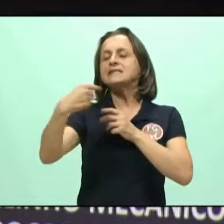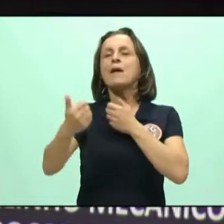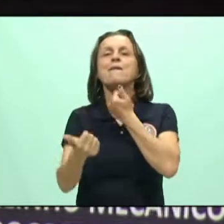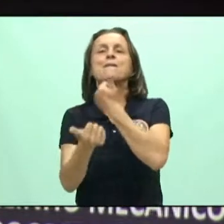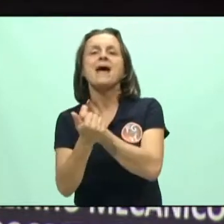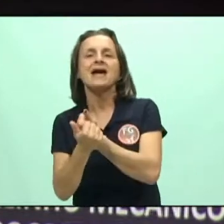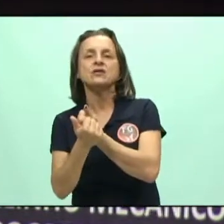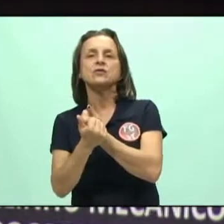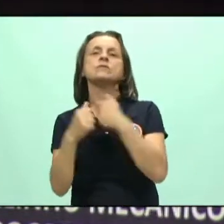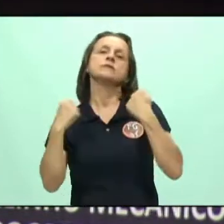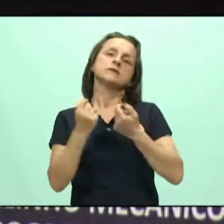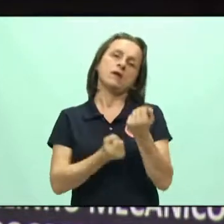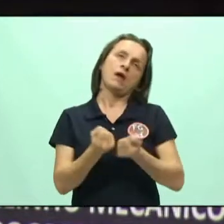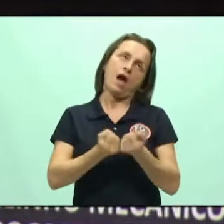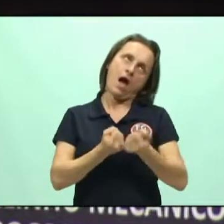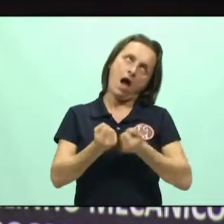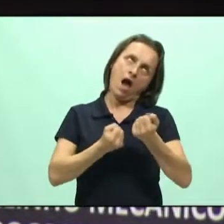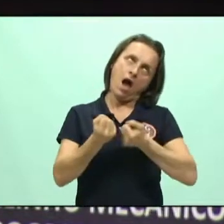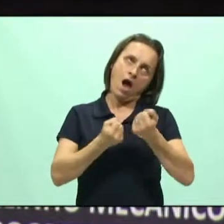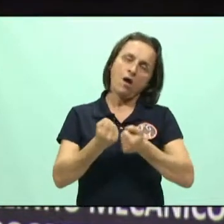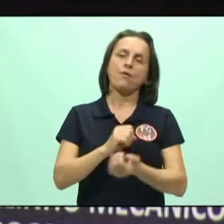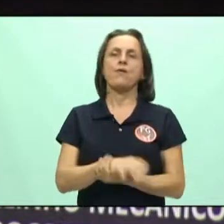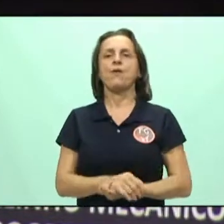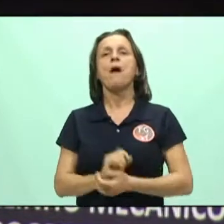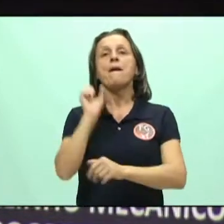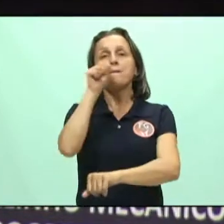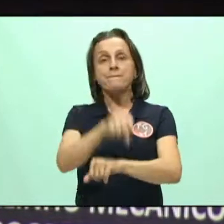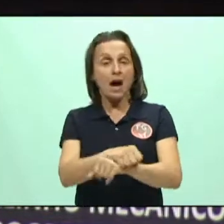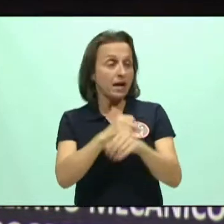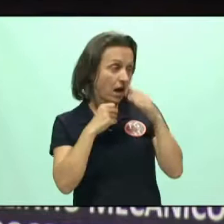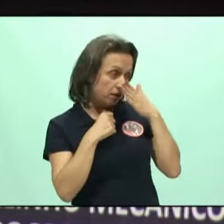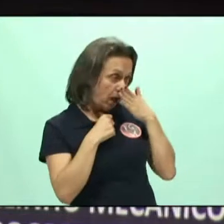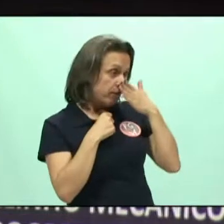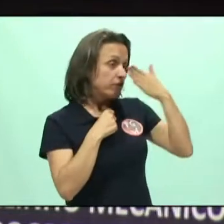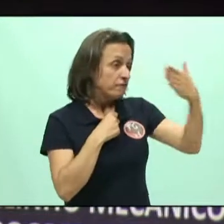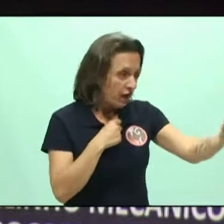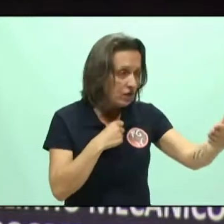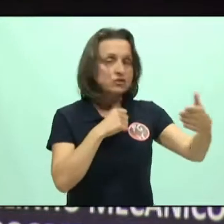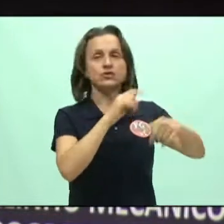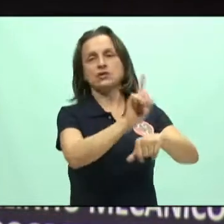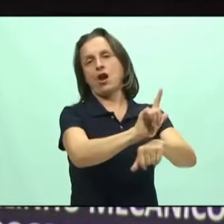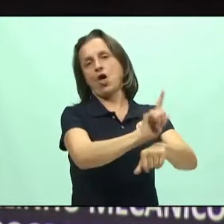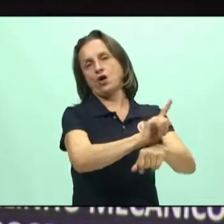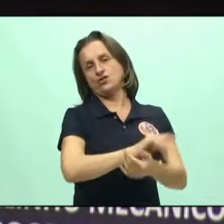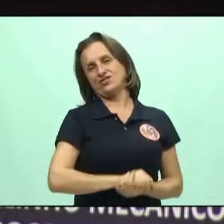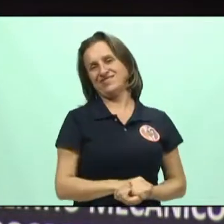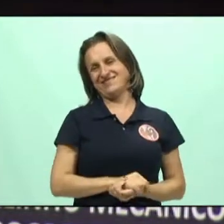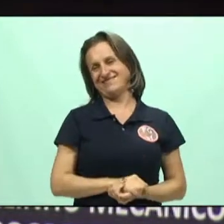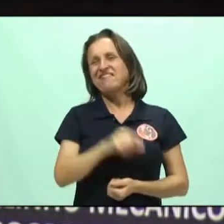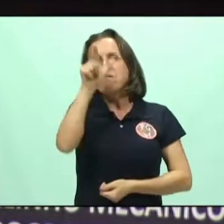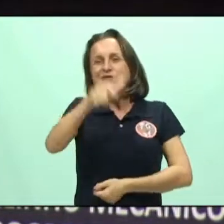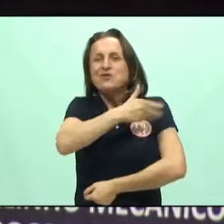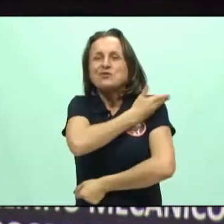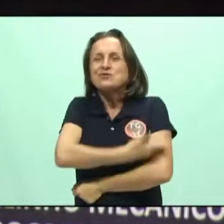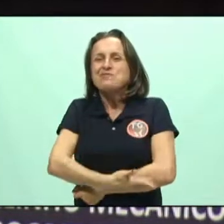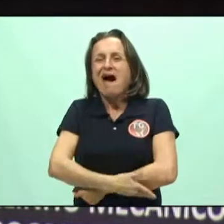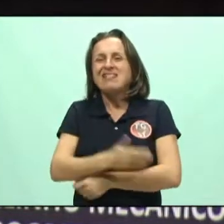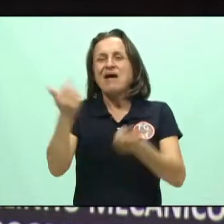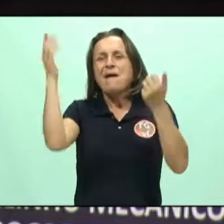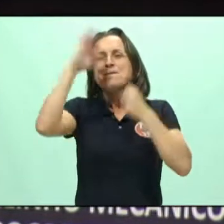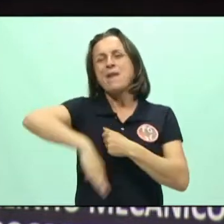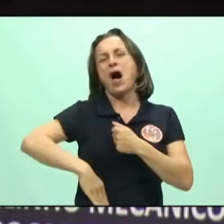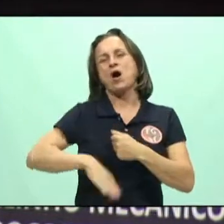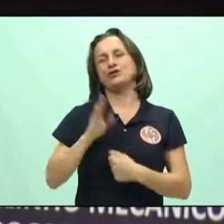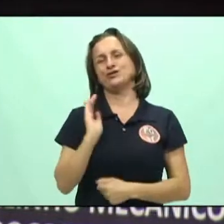o carro na frente e tem que E se for ainda do Comércio ainda ficar com o carro estacionado do